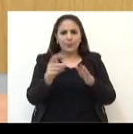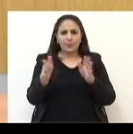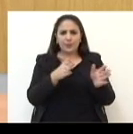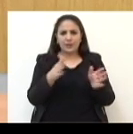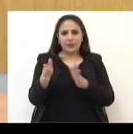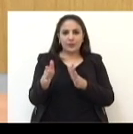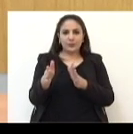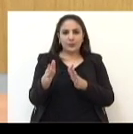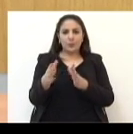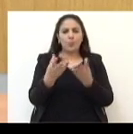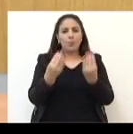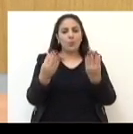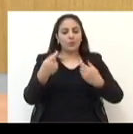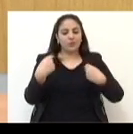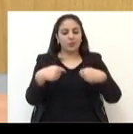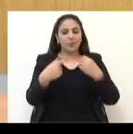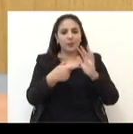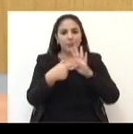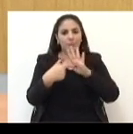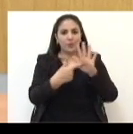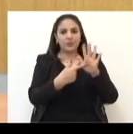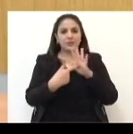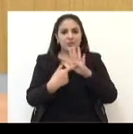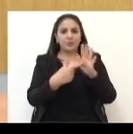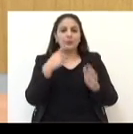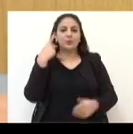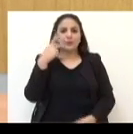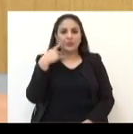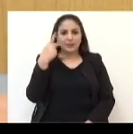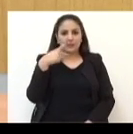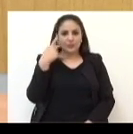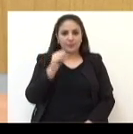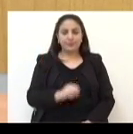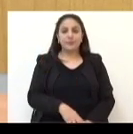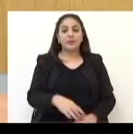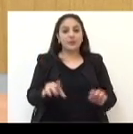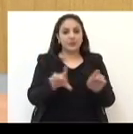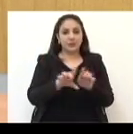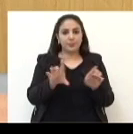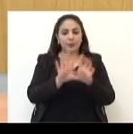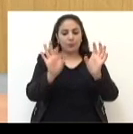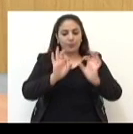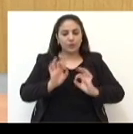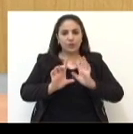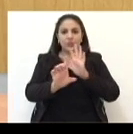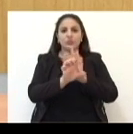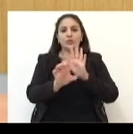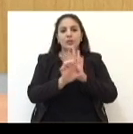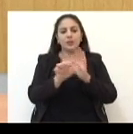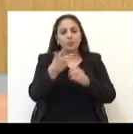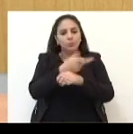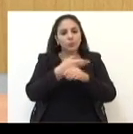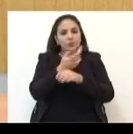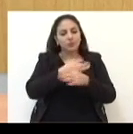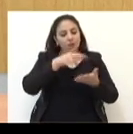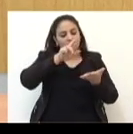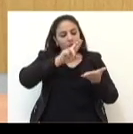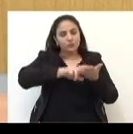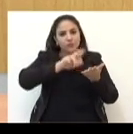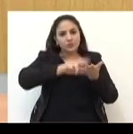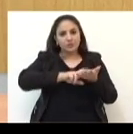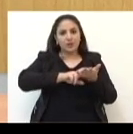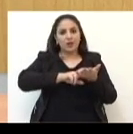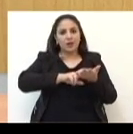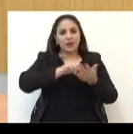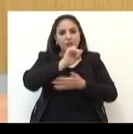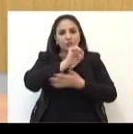período eleitoral, muitas demandas foram apresentadas pelos vereadores. Entre elas, o projeto de lei que busca regulamentar